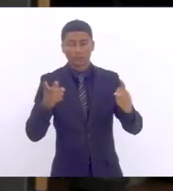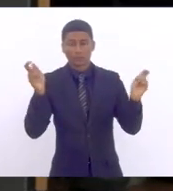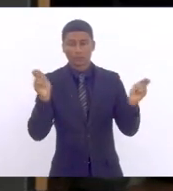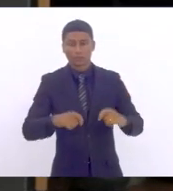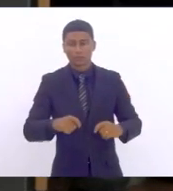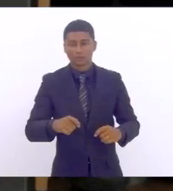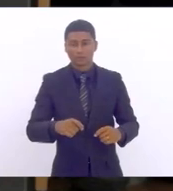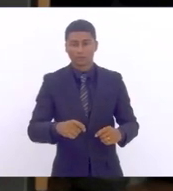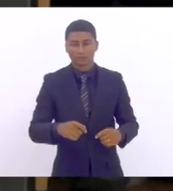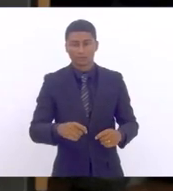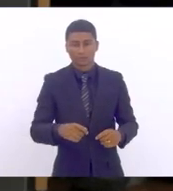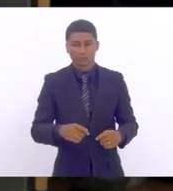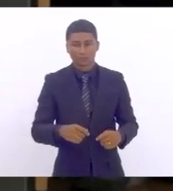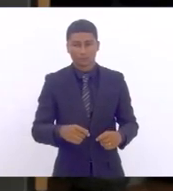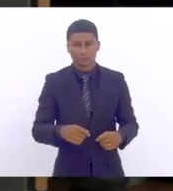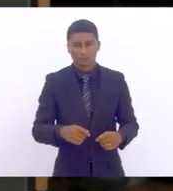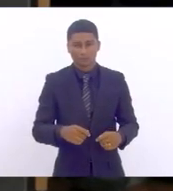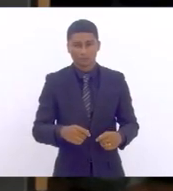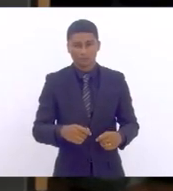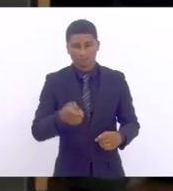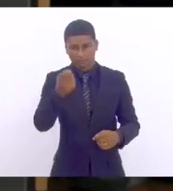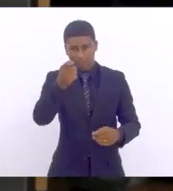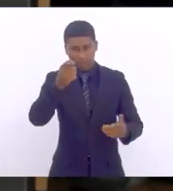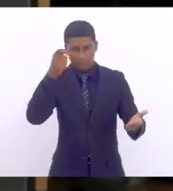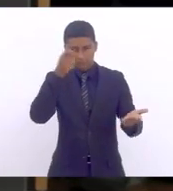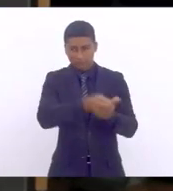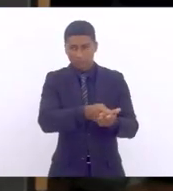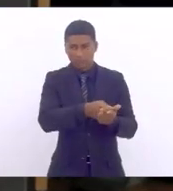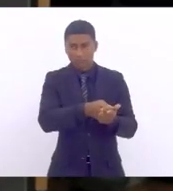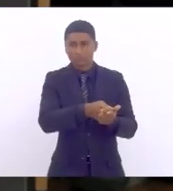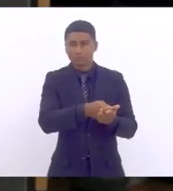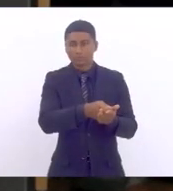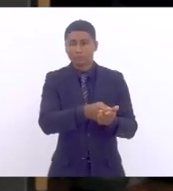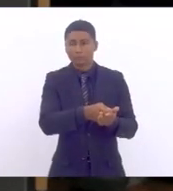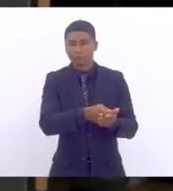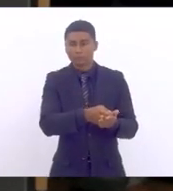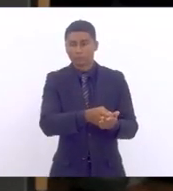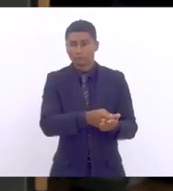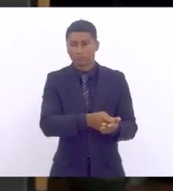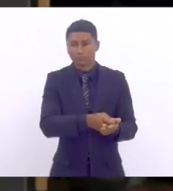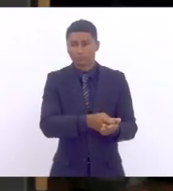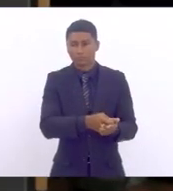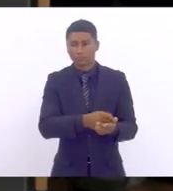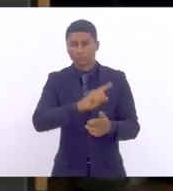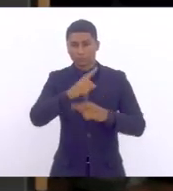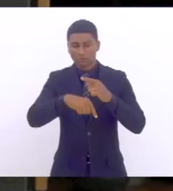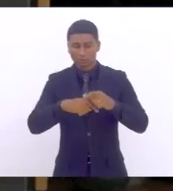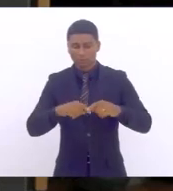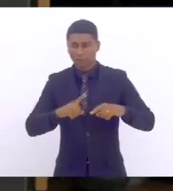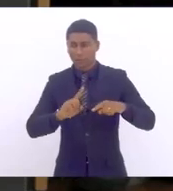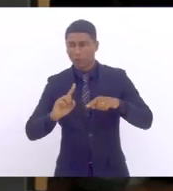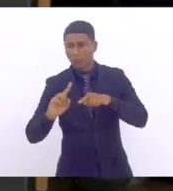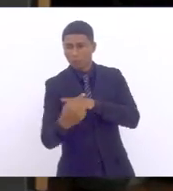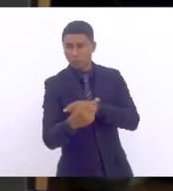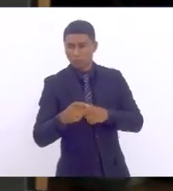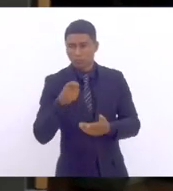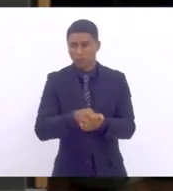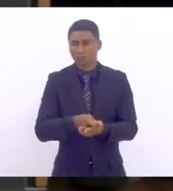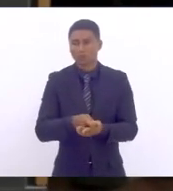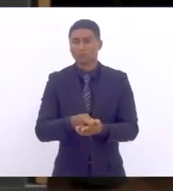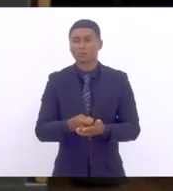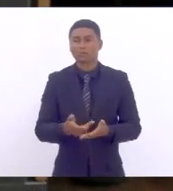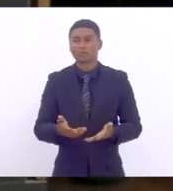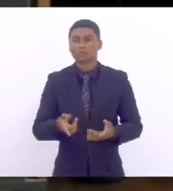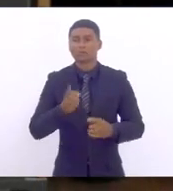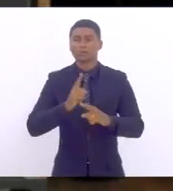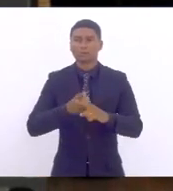de ir lá no curral ser passado lá numa máquina e depois na roleta. Então, qual é o embasamento?